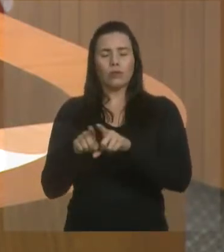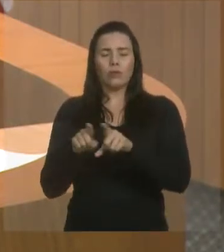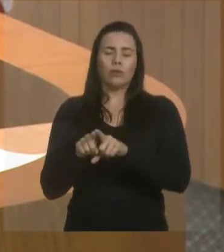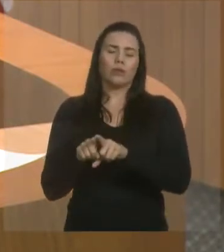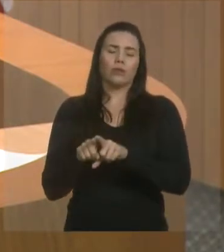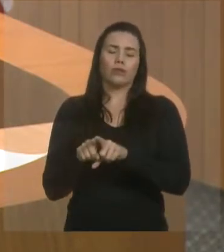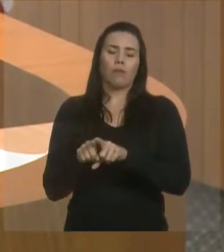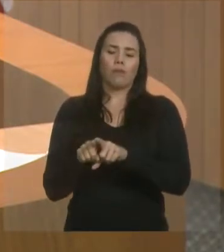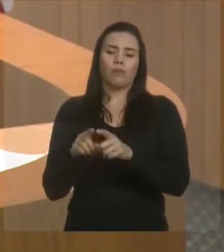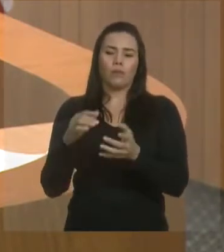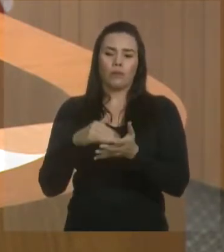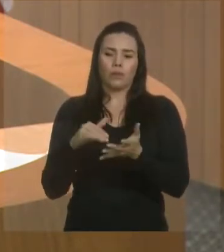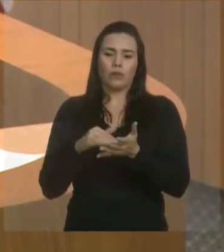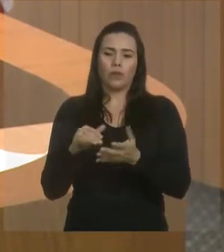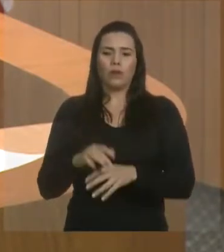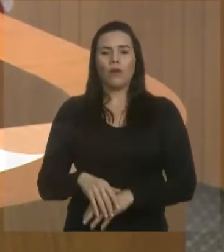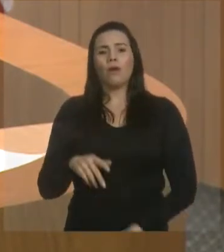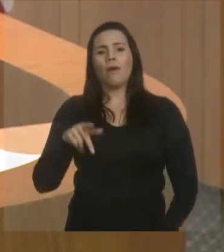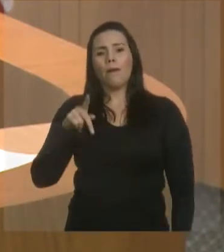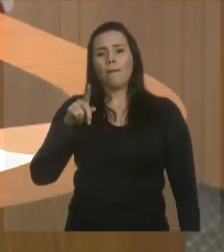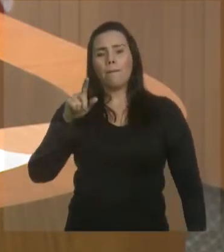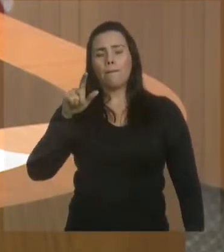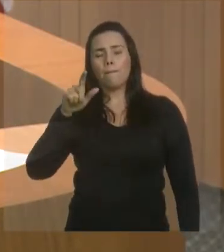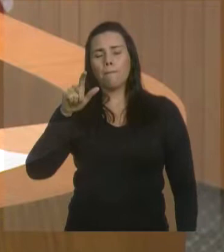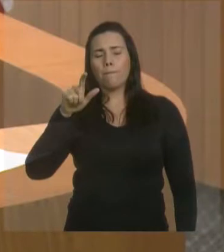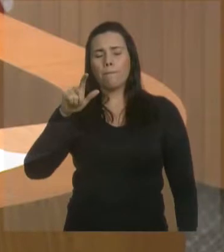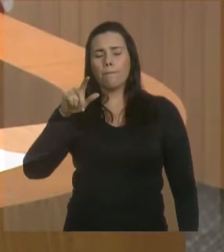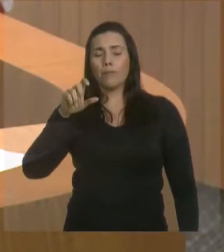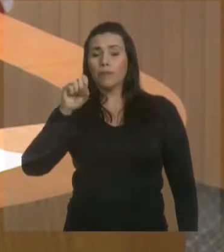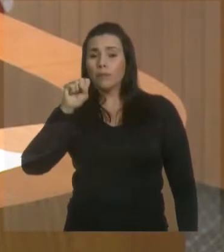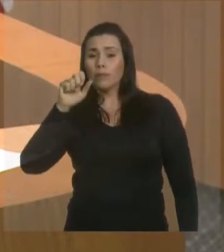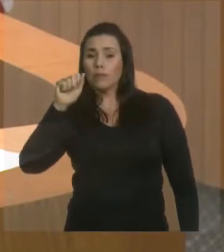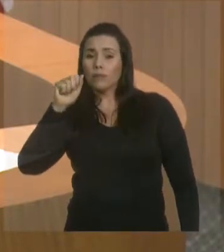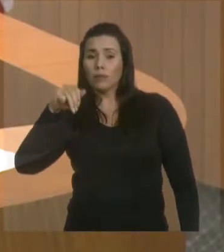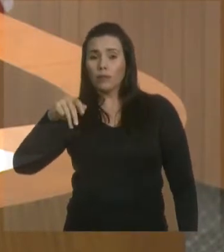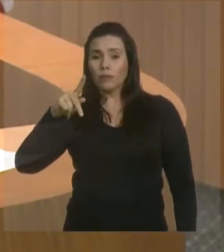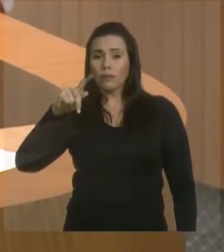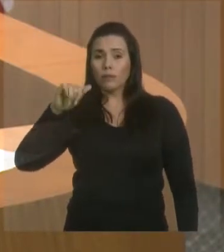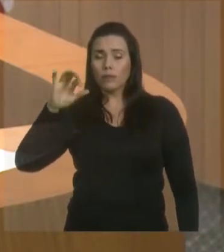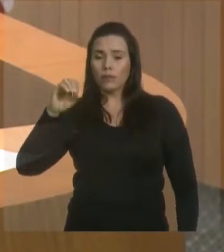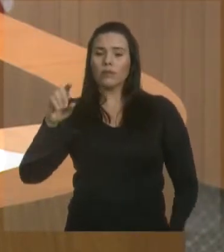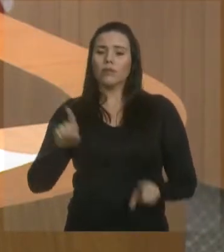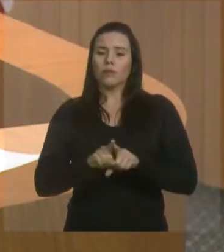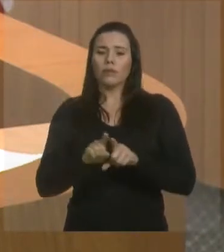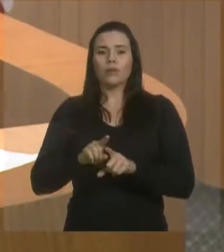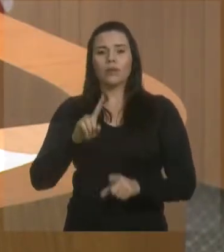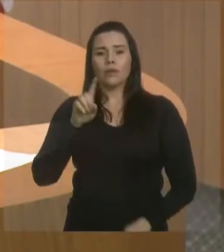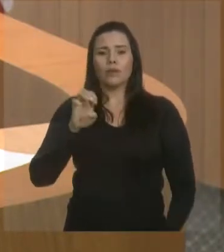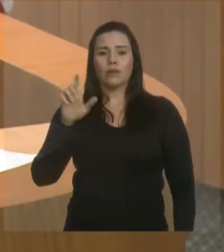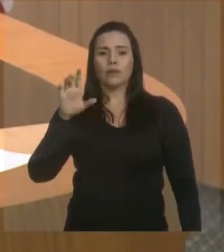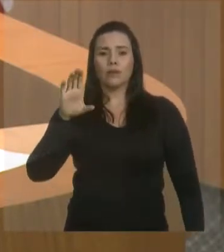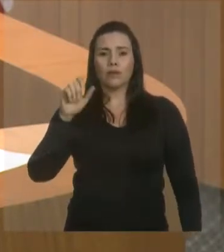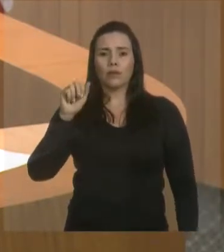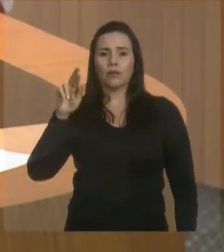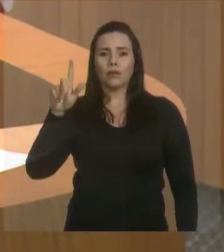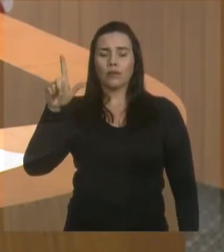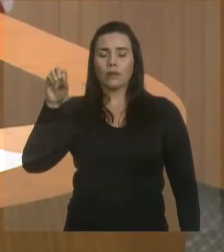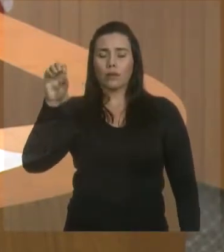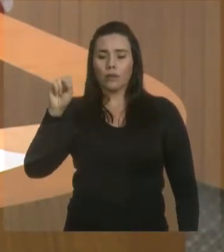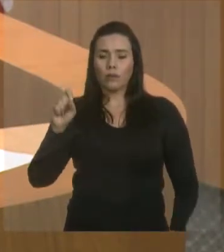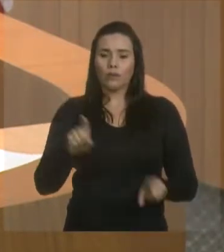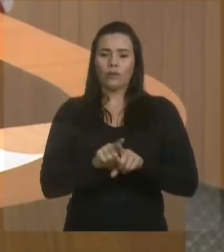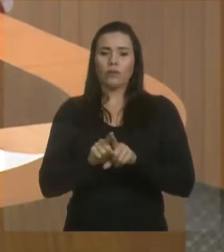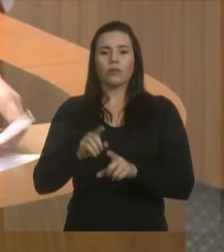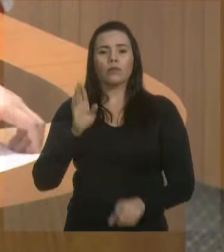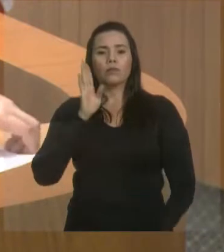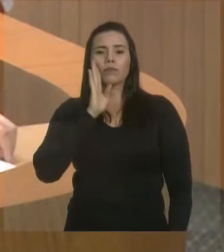Paulo Sampaio e o Herbert Marinho, além de representantes dos deputados federais Zé Carlos e do deputado federal Bira do